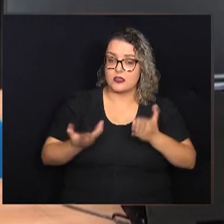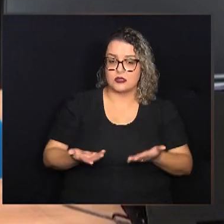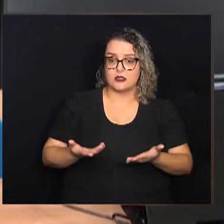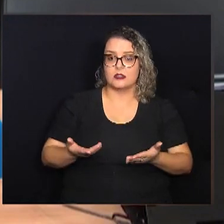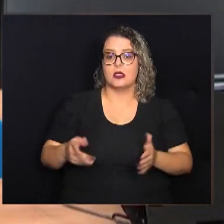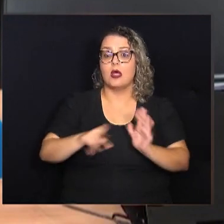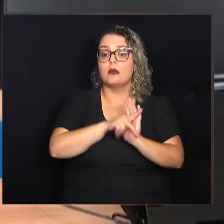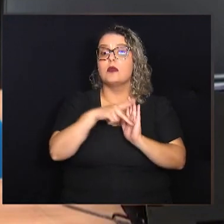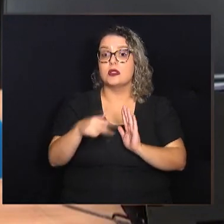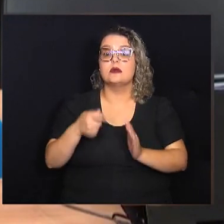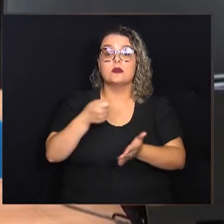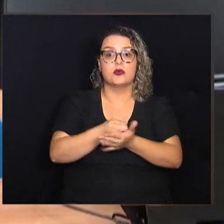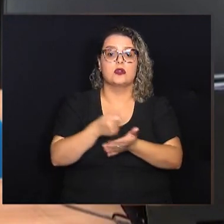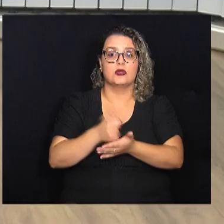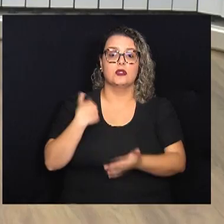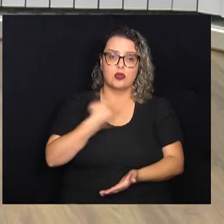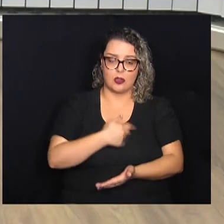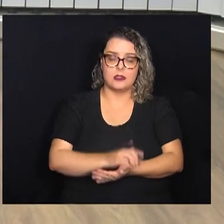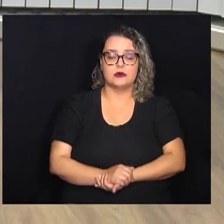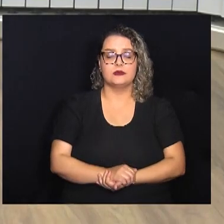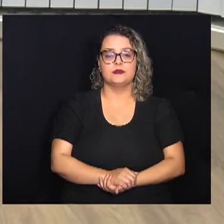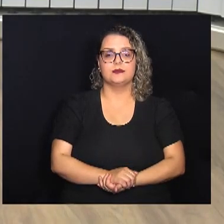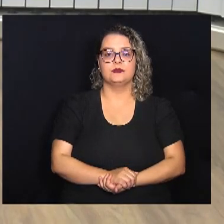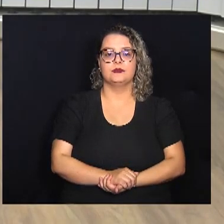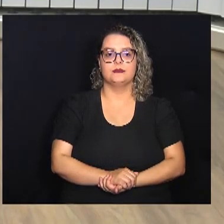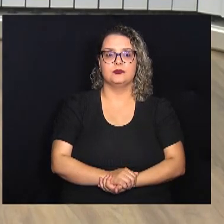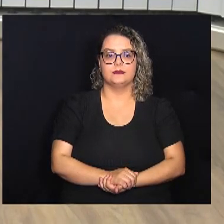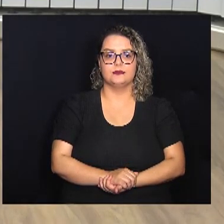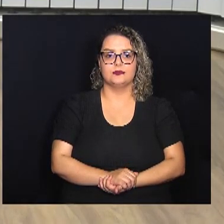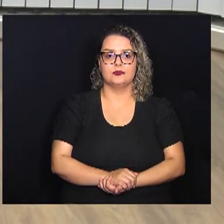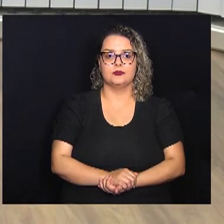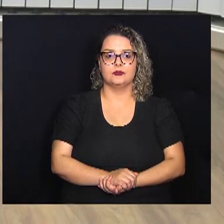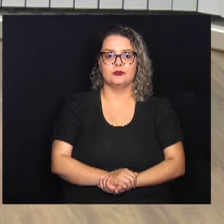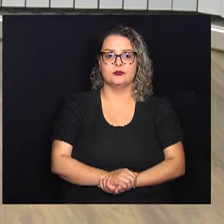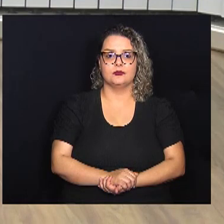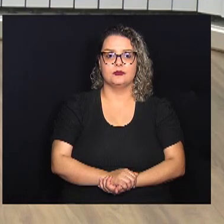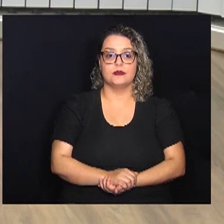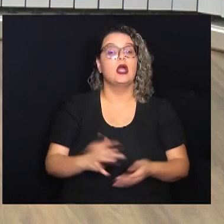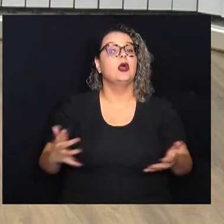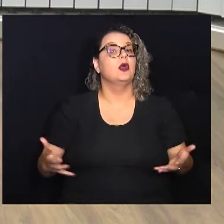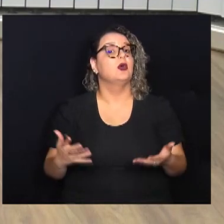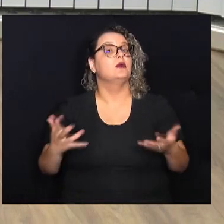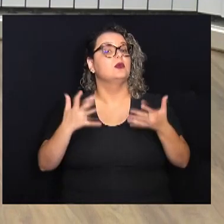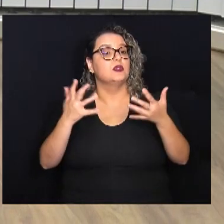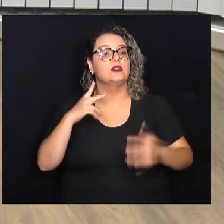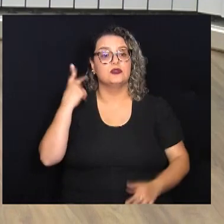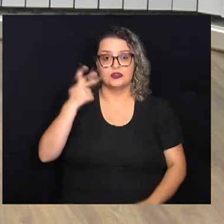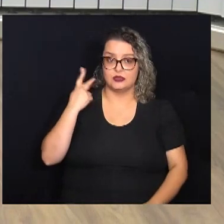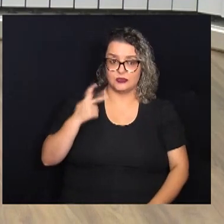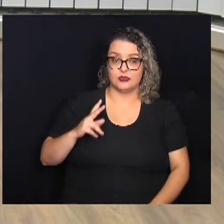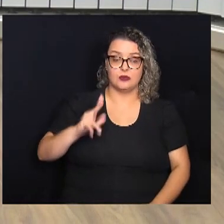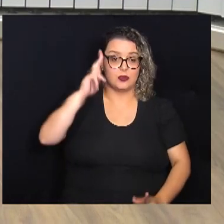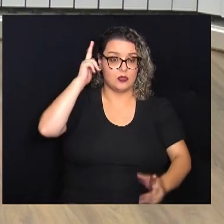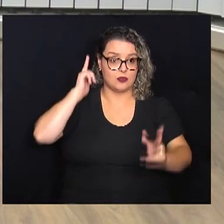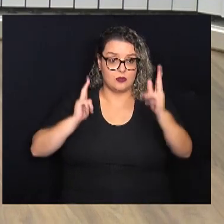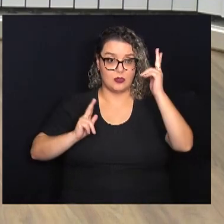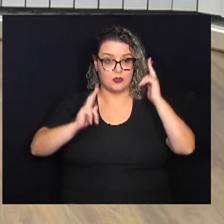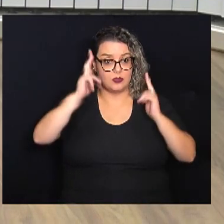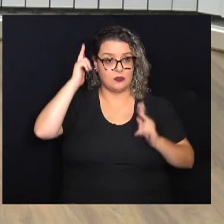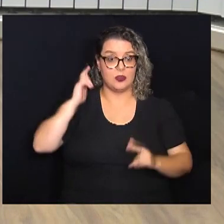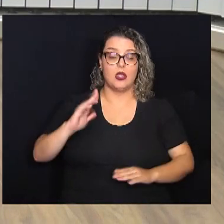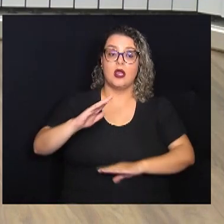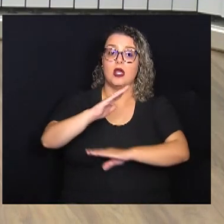exige atitudes que são até ilegais, inconstitucionais, e ficam cobrando respostas que às vezes